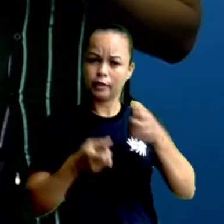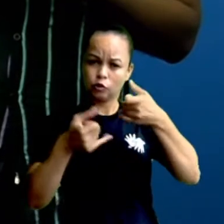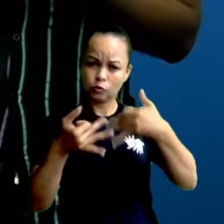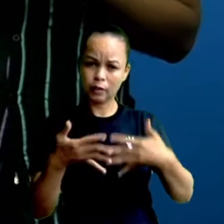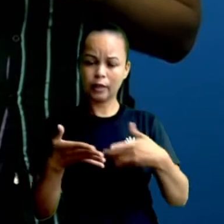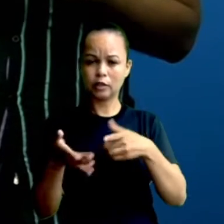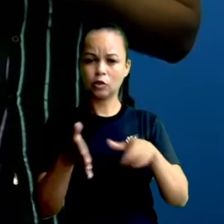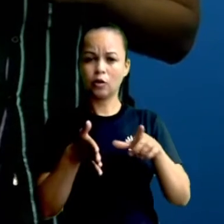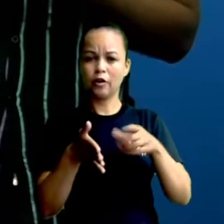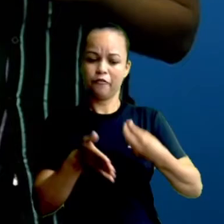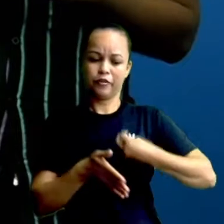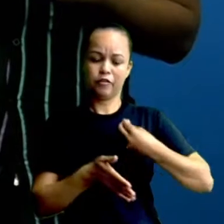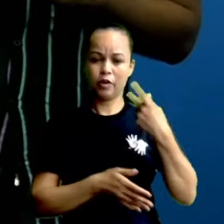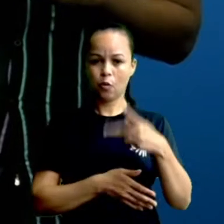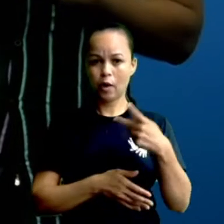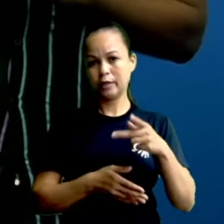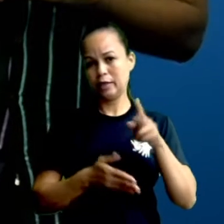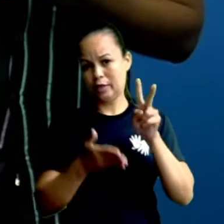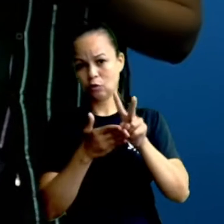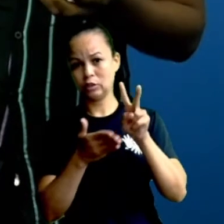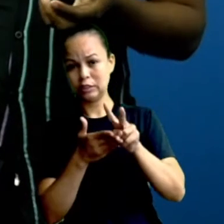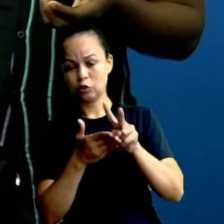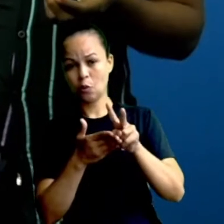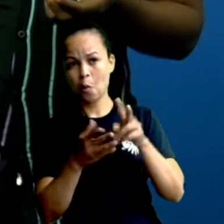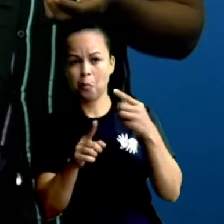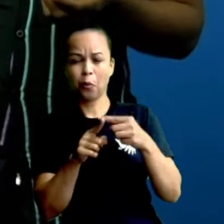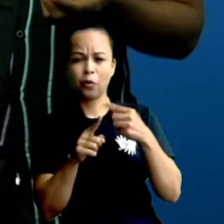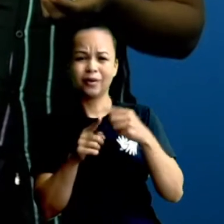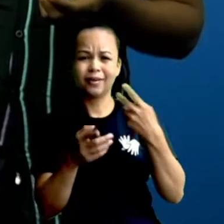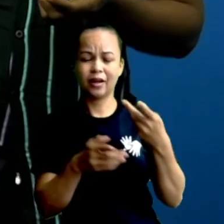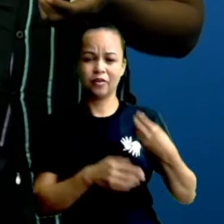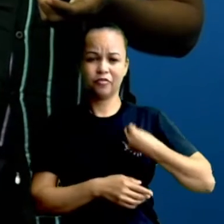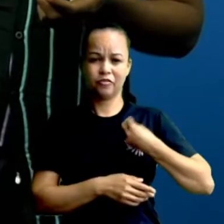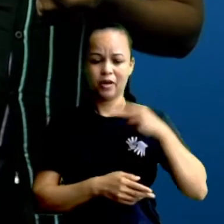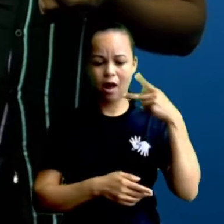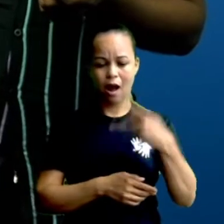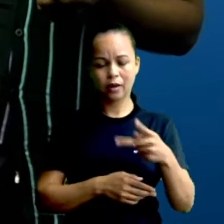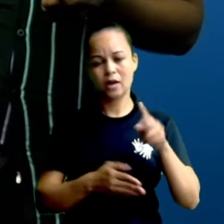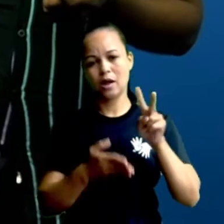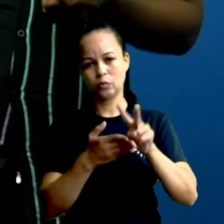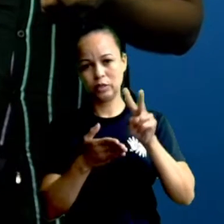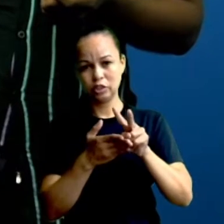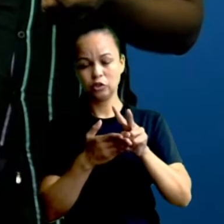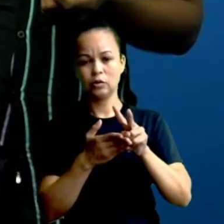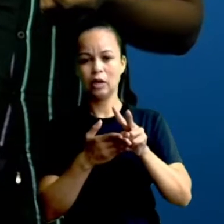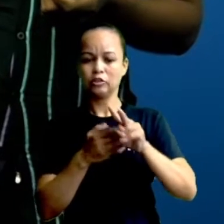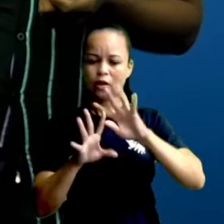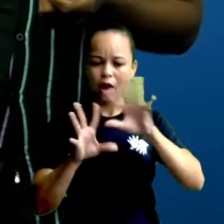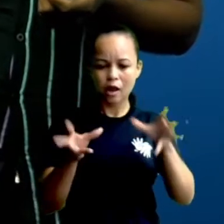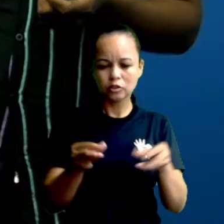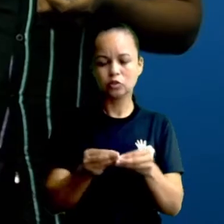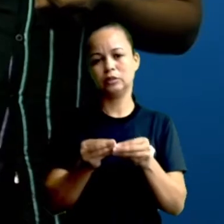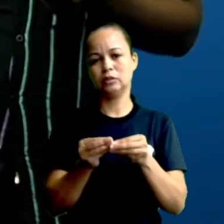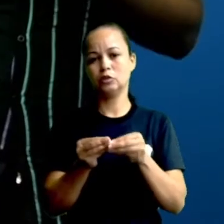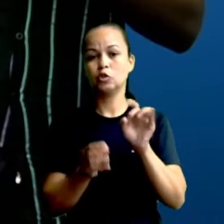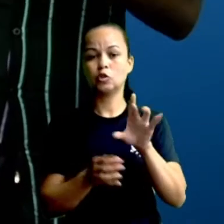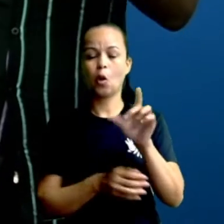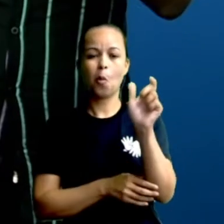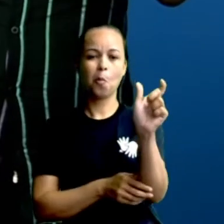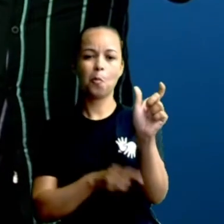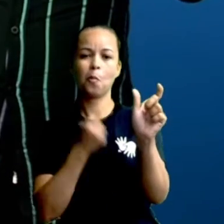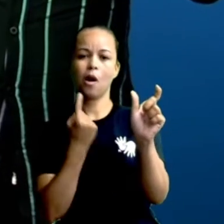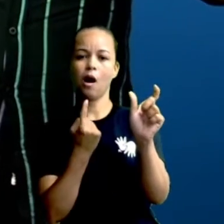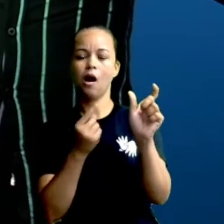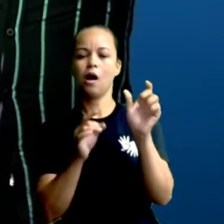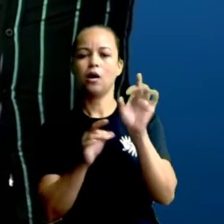da colonização dos portugueses eram os índios. Porque quando a gente diz que quem vivia aqui eram os índios, a gente está resumindo em só uma palavra